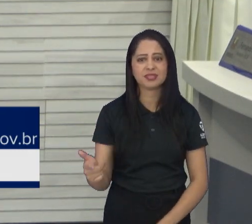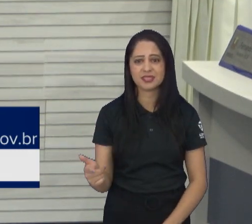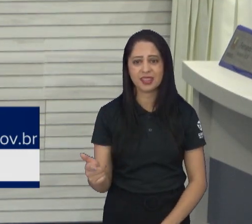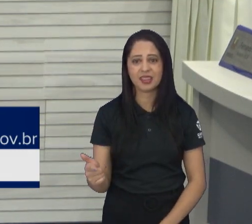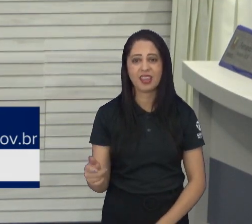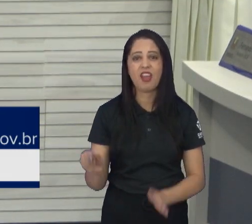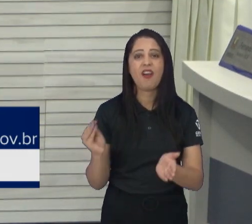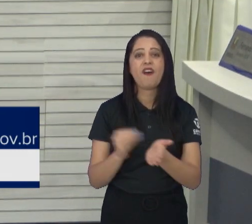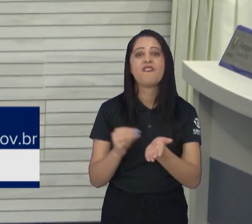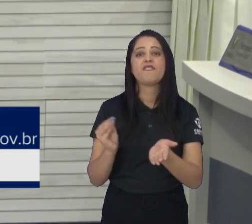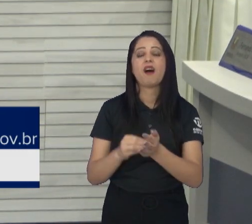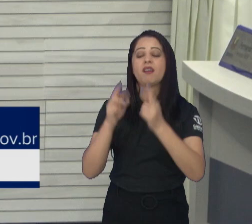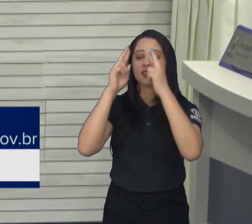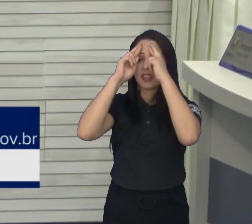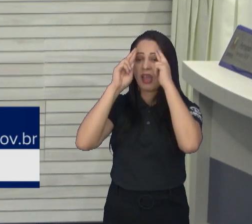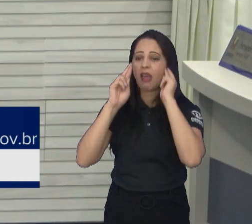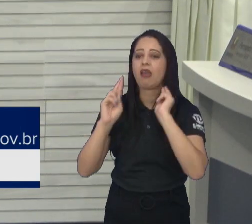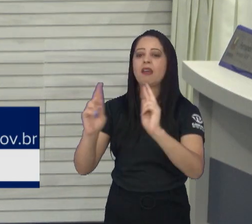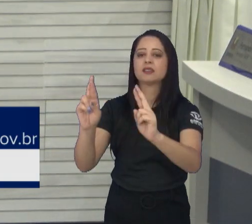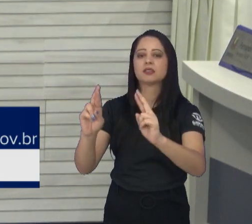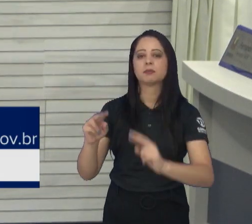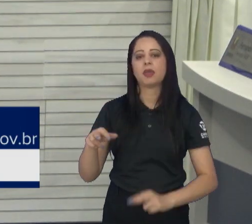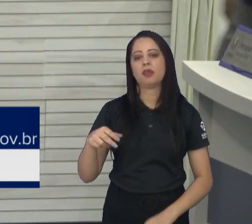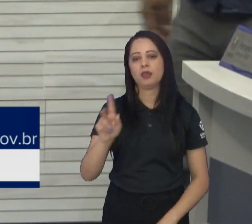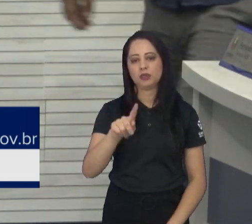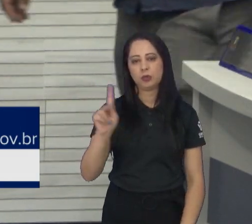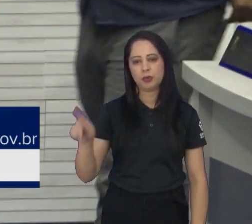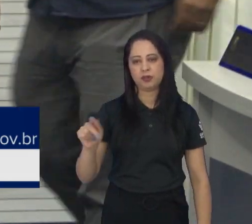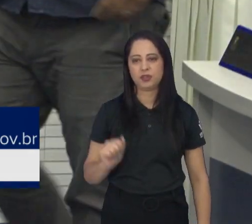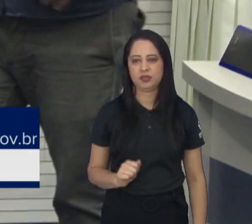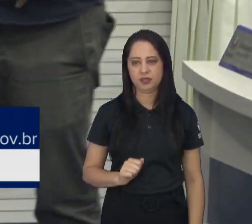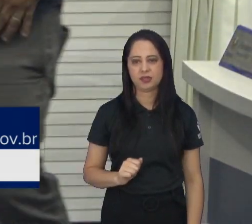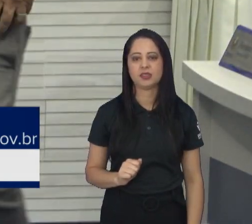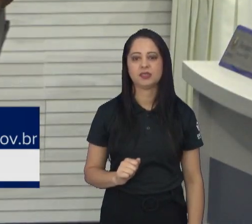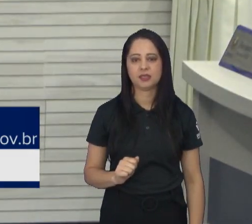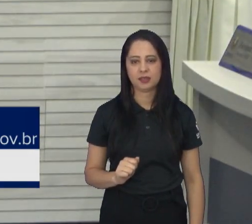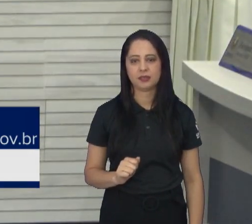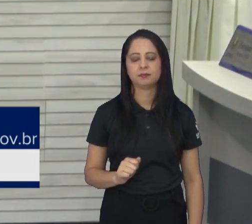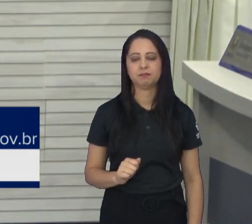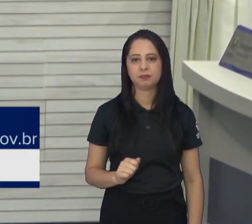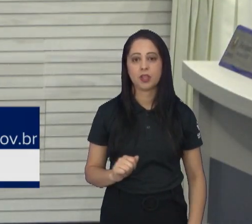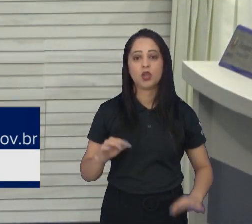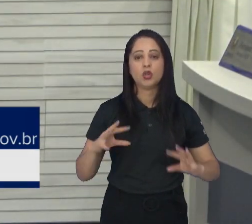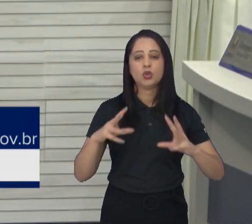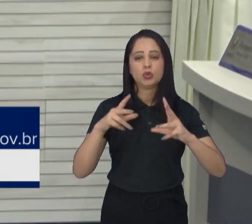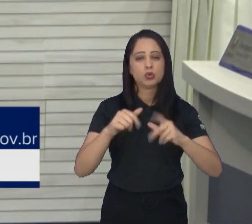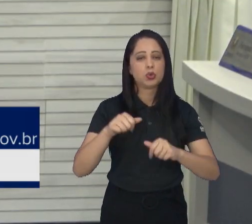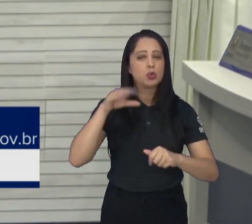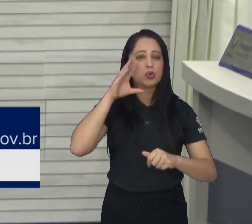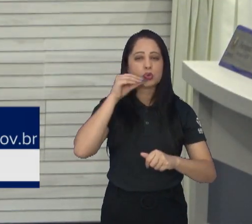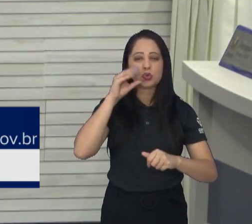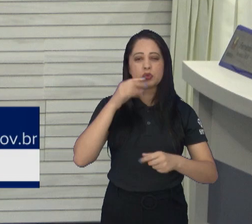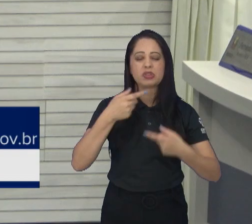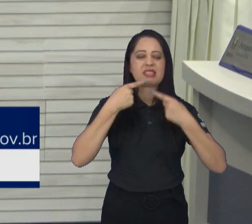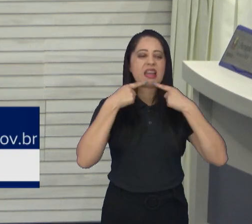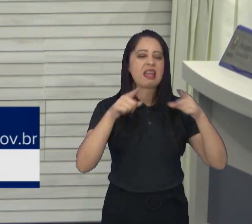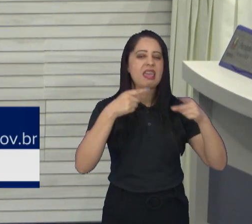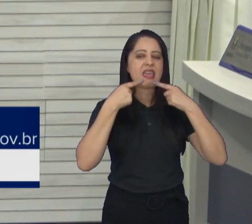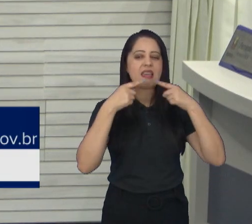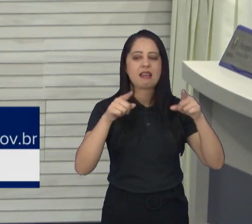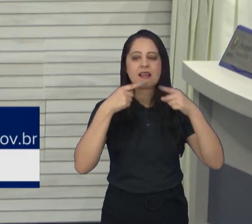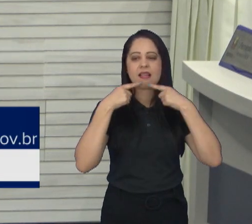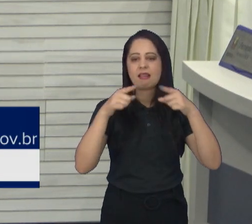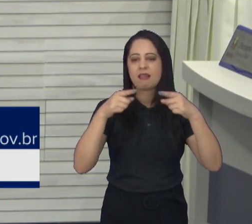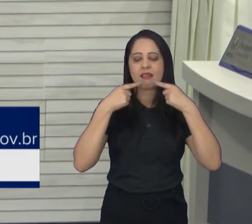falta de respeito, que é todo o que a gente escuta lá no sétimo, no terceiro, todos os funcionários que mais reclamam é a falta de respeito